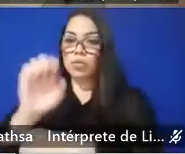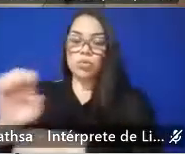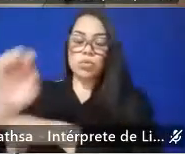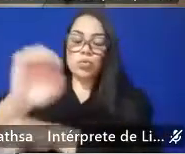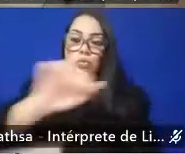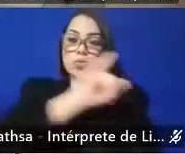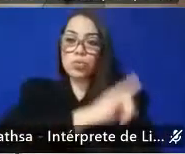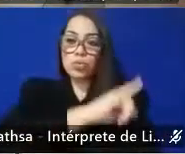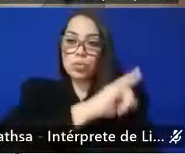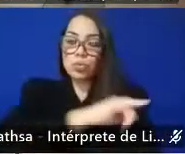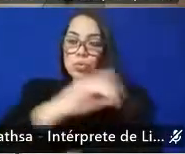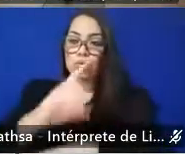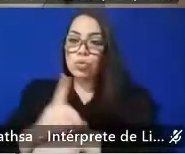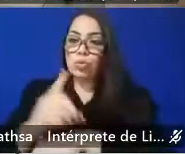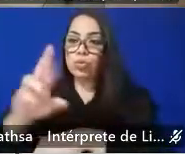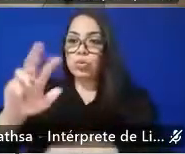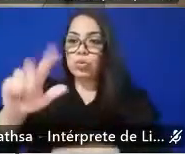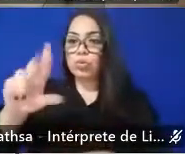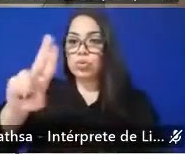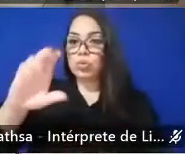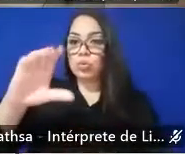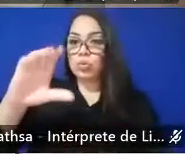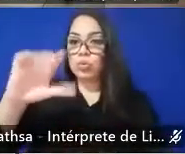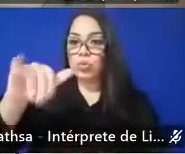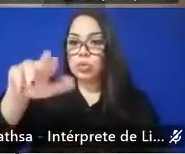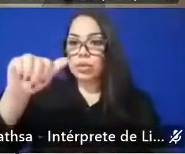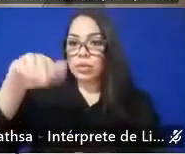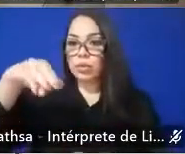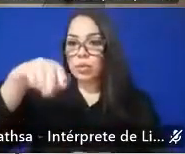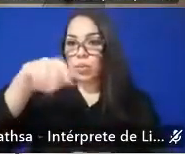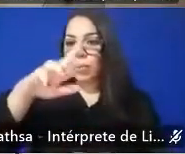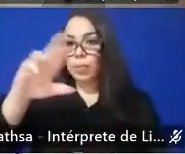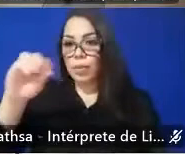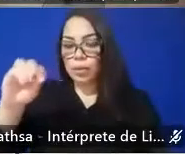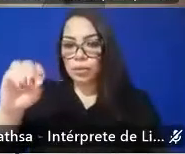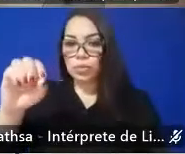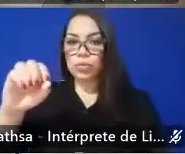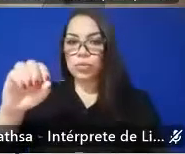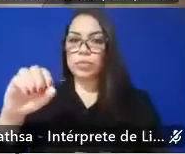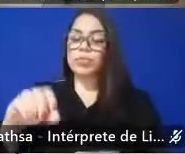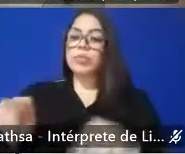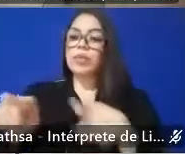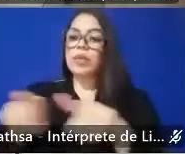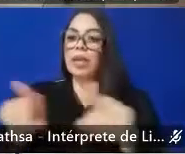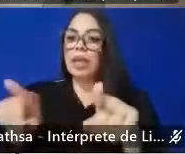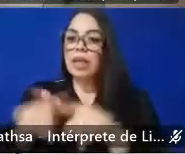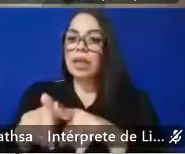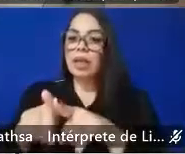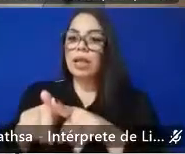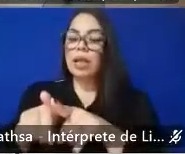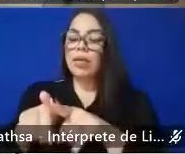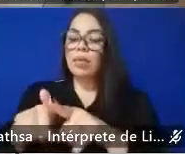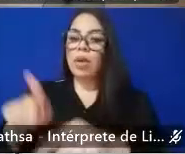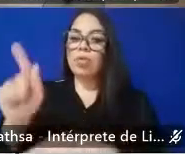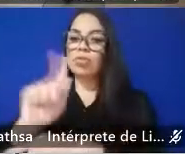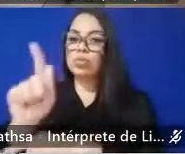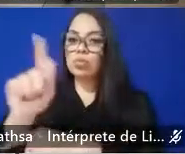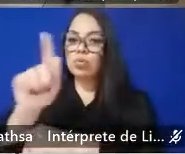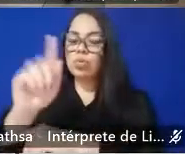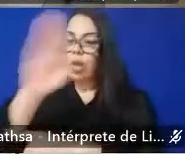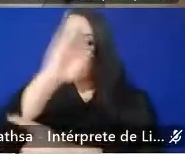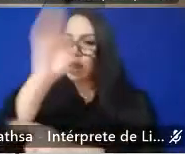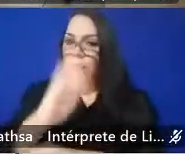Dr Luciano Oliveira Matos de Souza Excelentíssimo Senhor corregedor Nacional do Ministério Público Dr